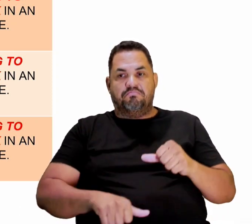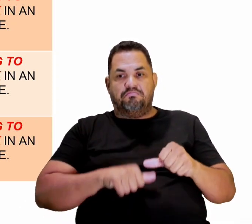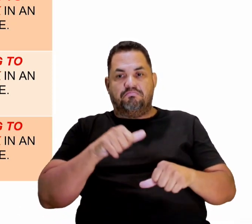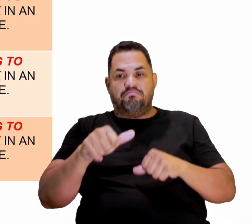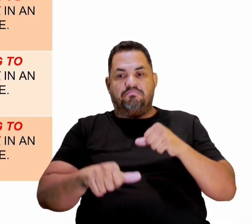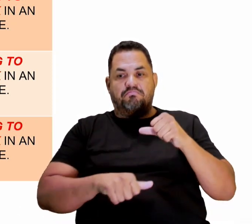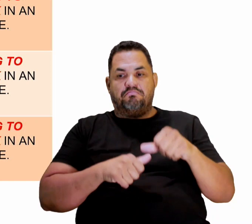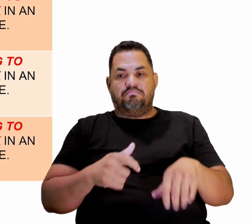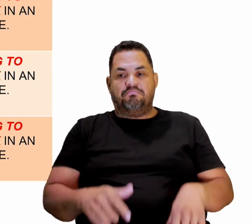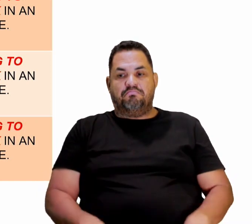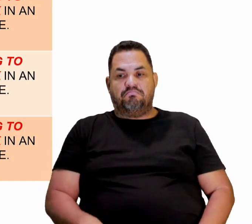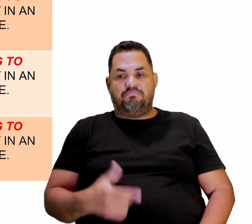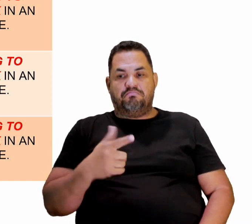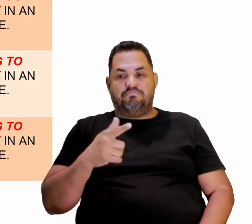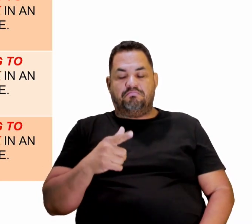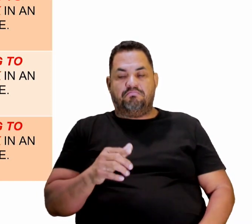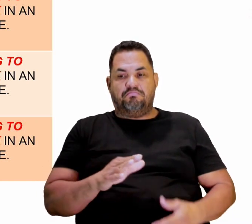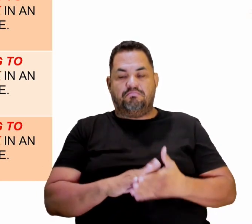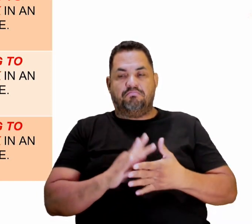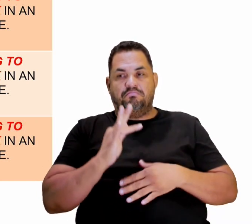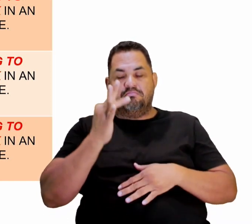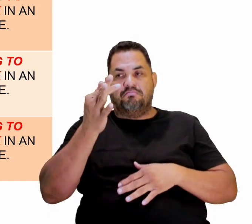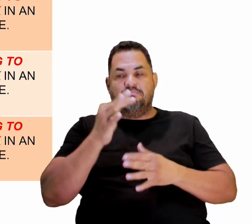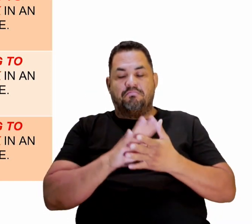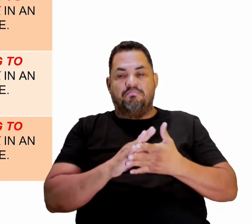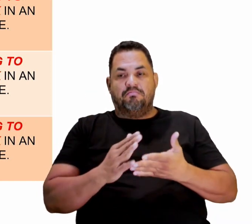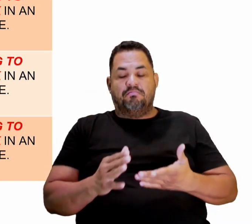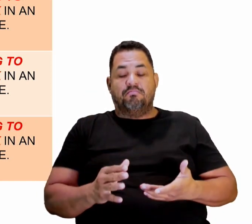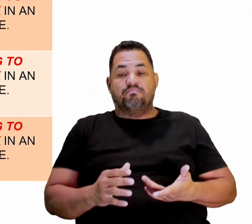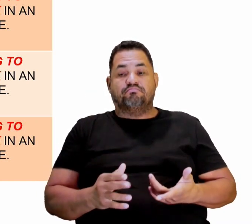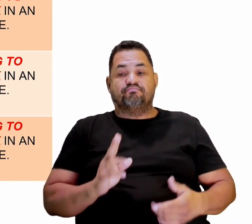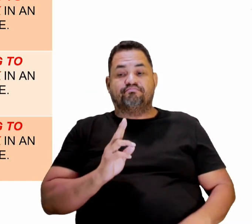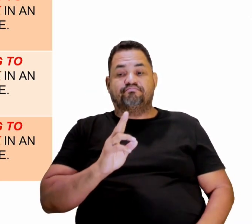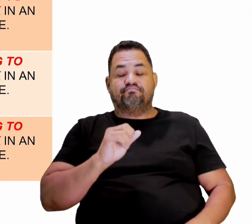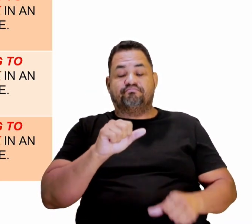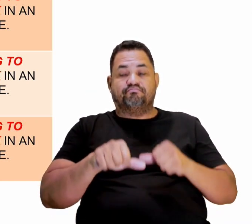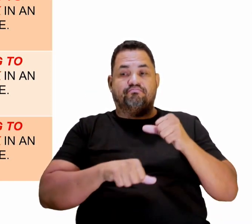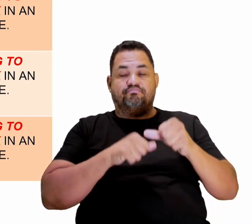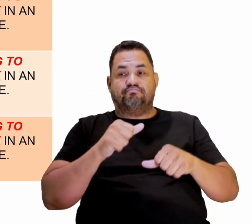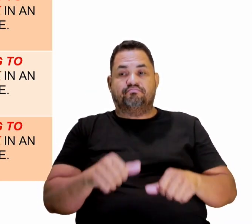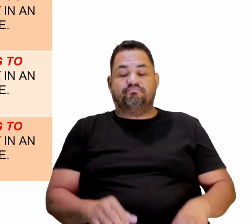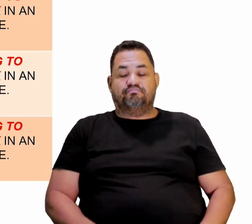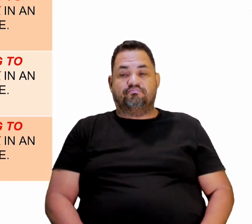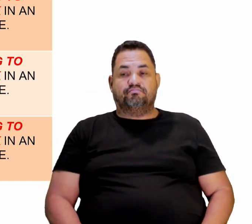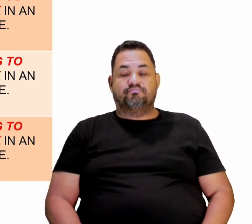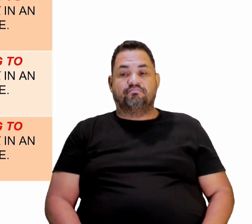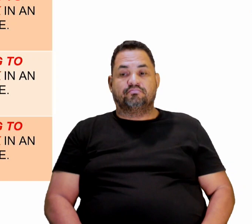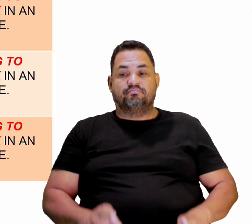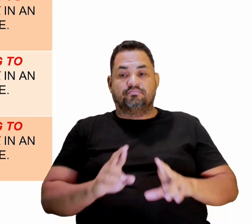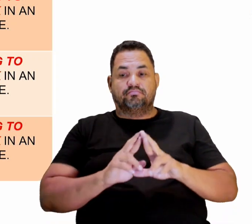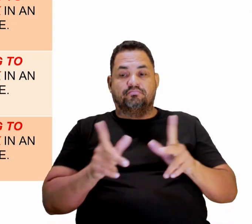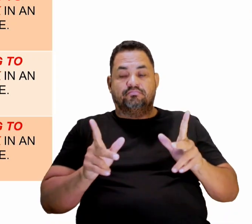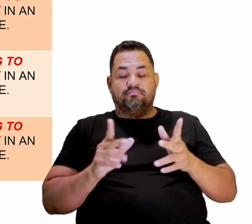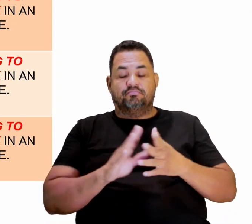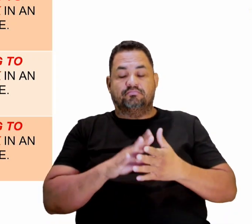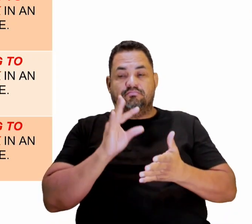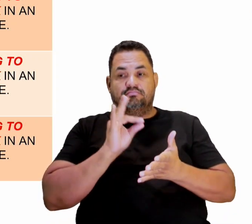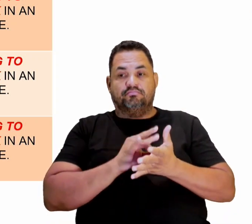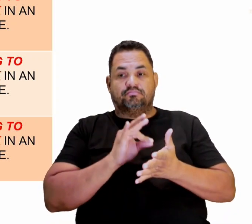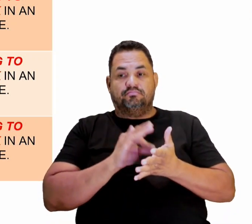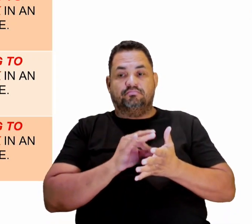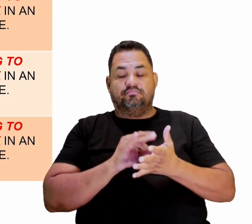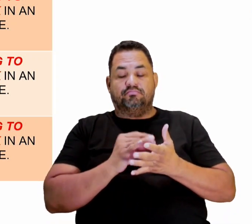não vem com nenhuma alteração assim como no futuro com ela ele vem sem nenhuma alteração A diferença é que ele vem realmente